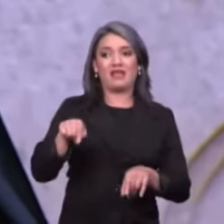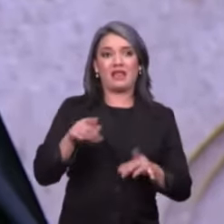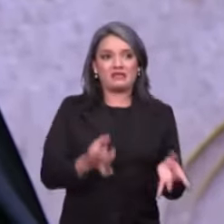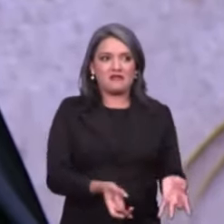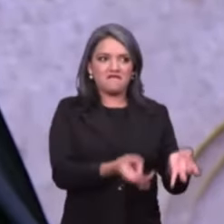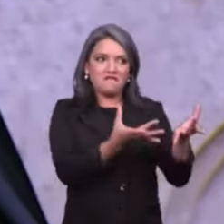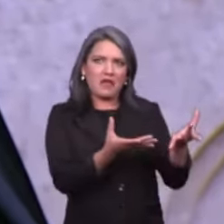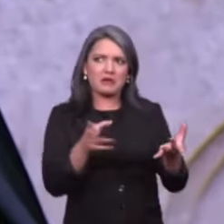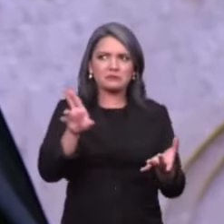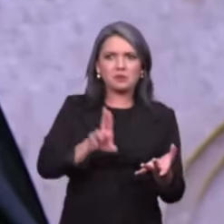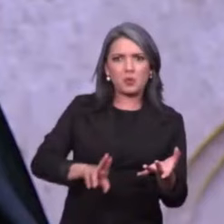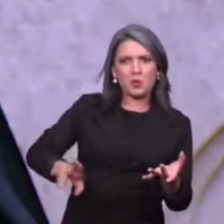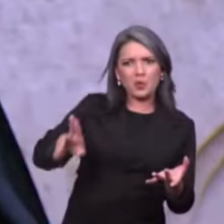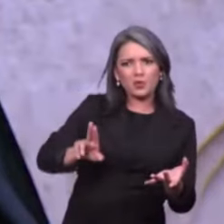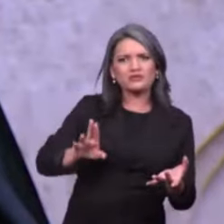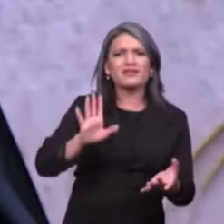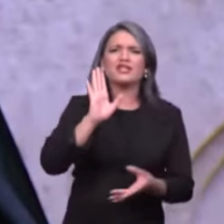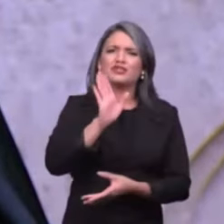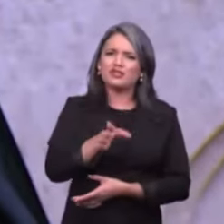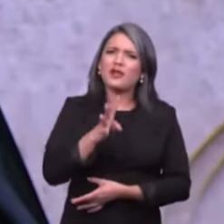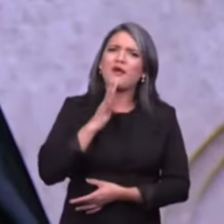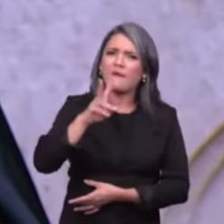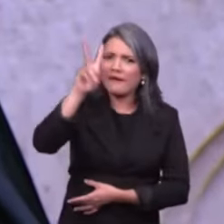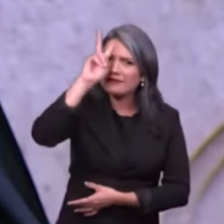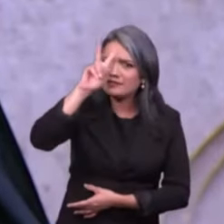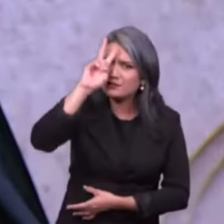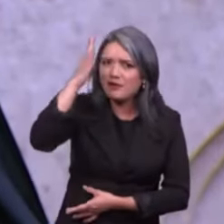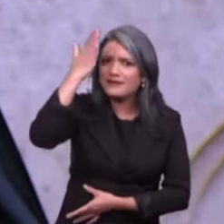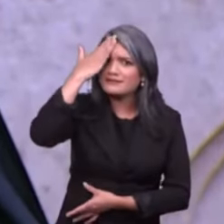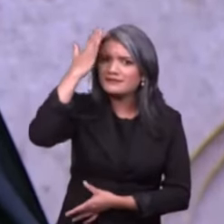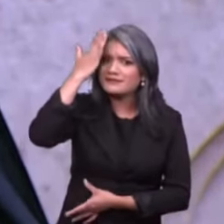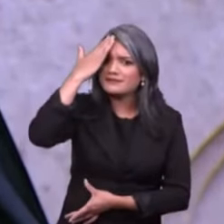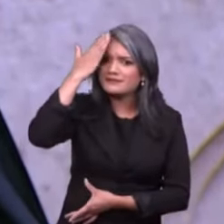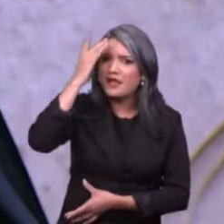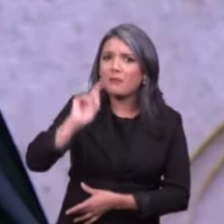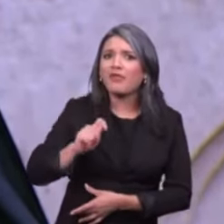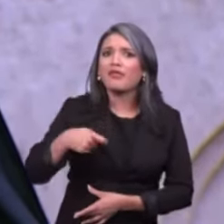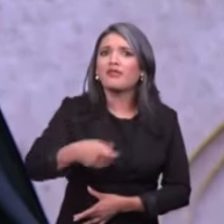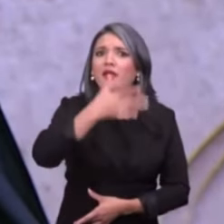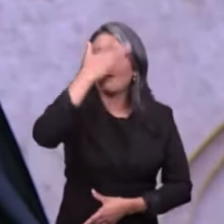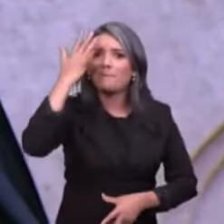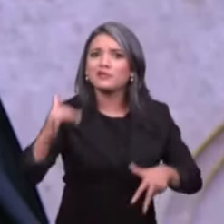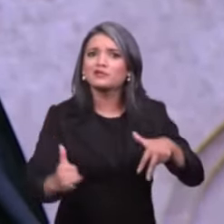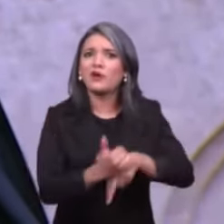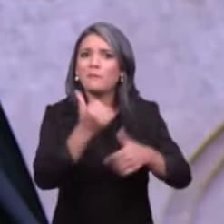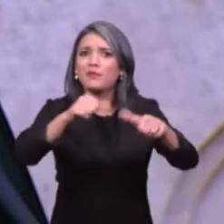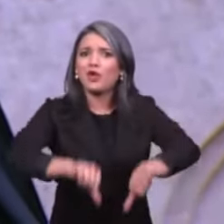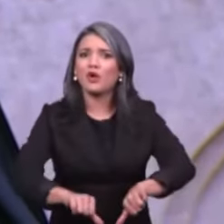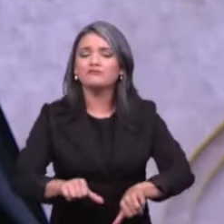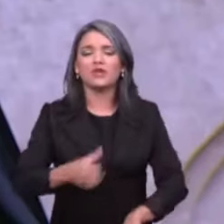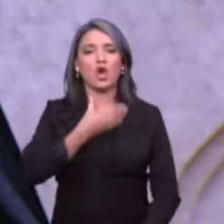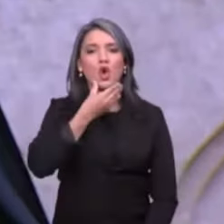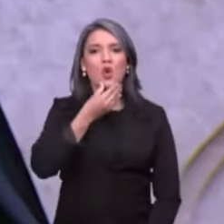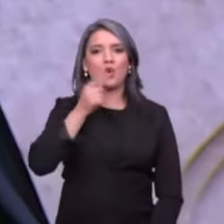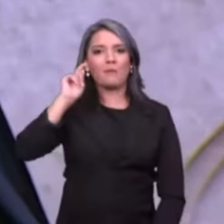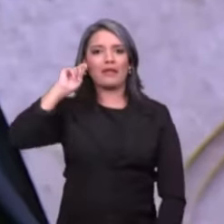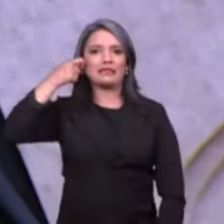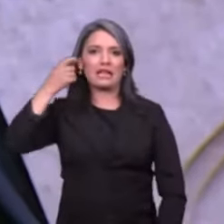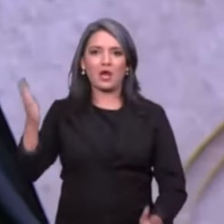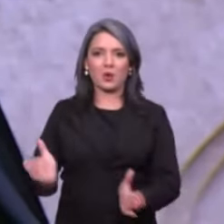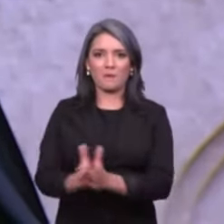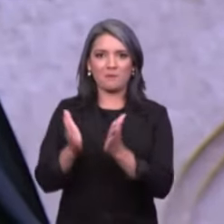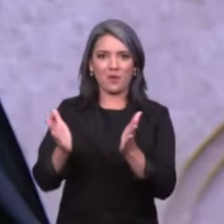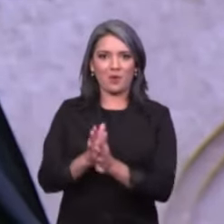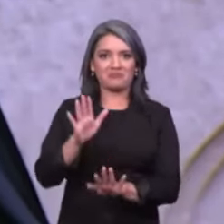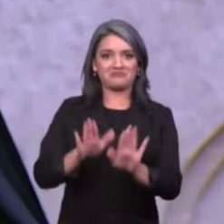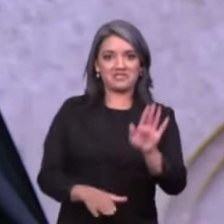já assistimos e sabemos quem morre no final. O homem negro e pobre, que porta 10 gramas de